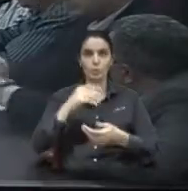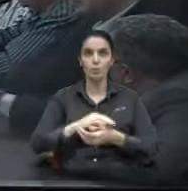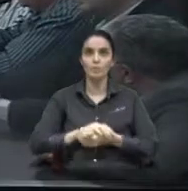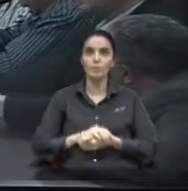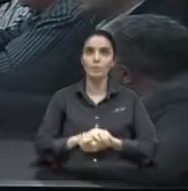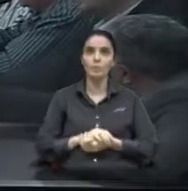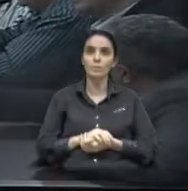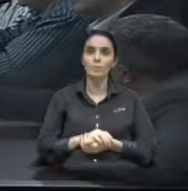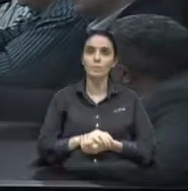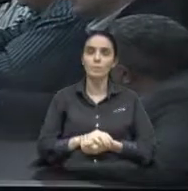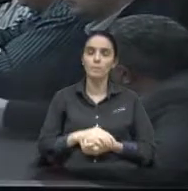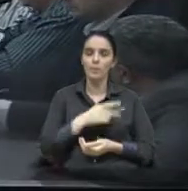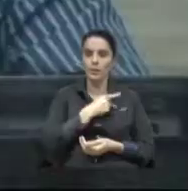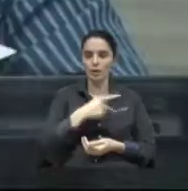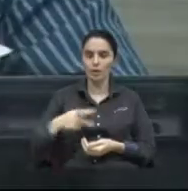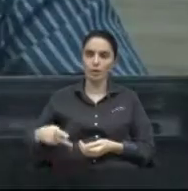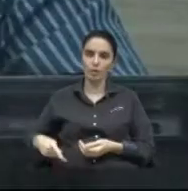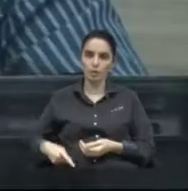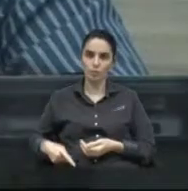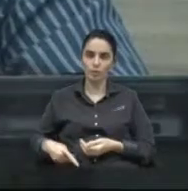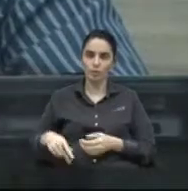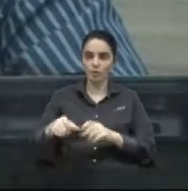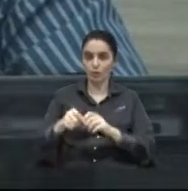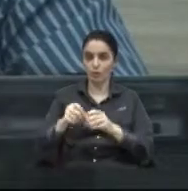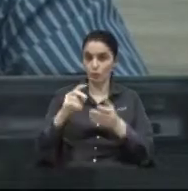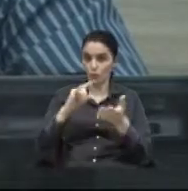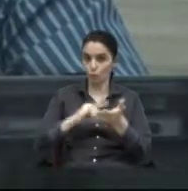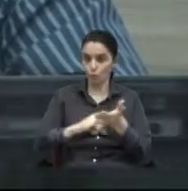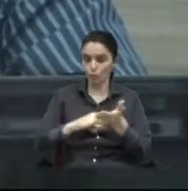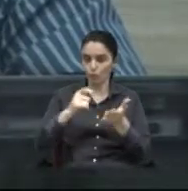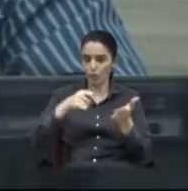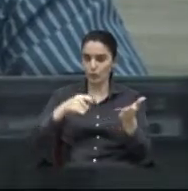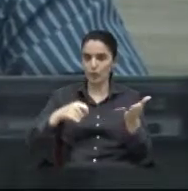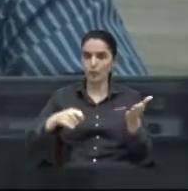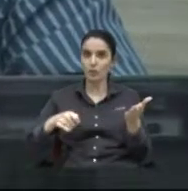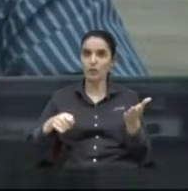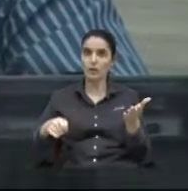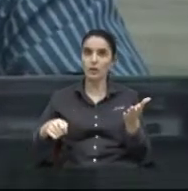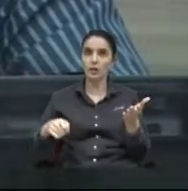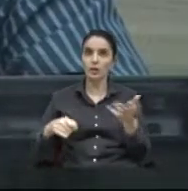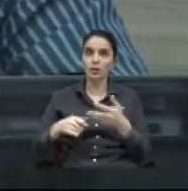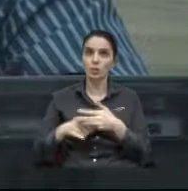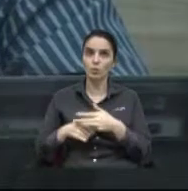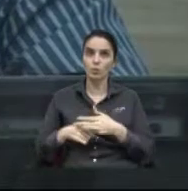para a presidência da Câmara, o ofício, assinado